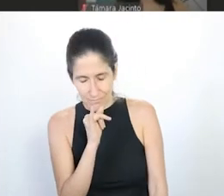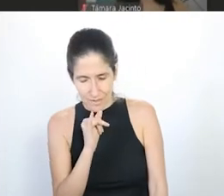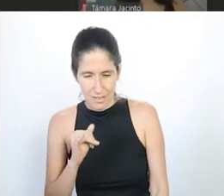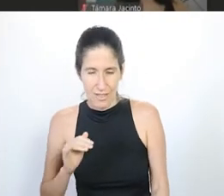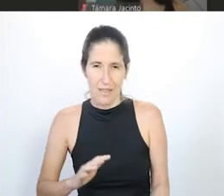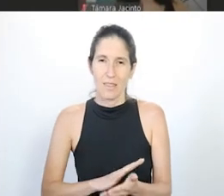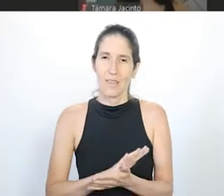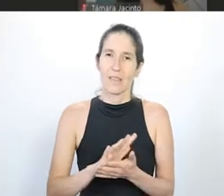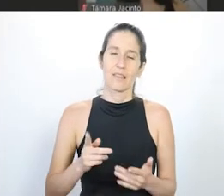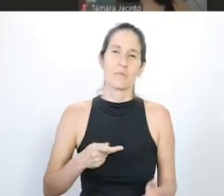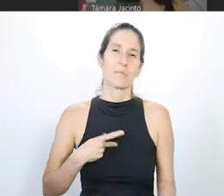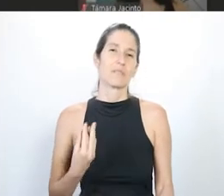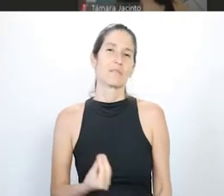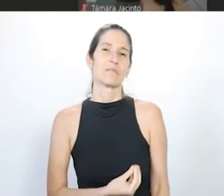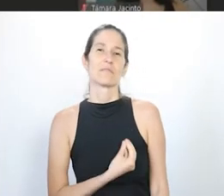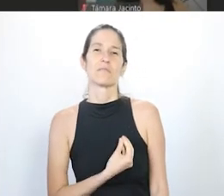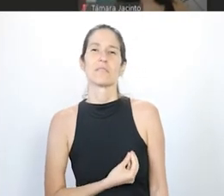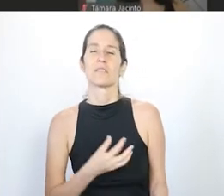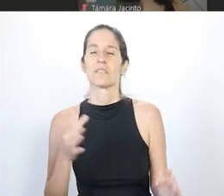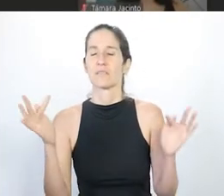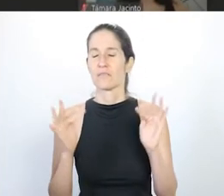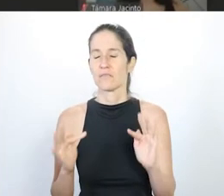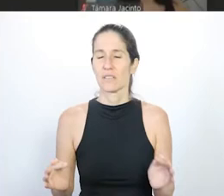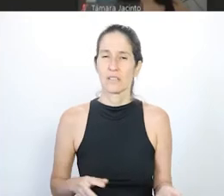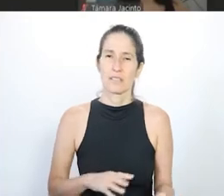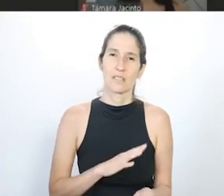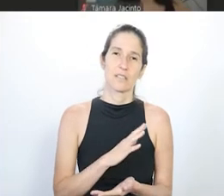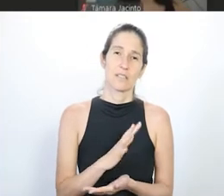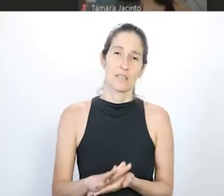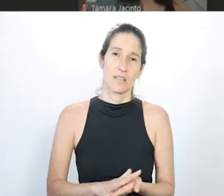mim existe, levando a vida em